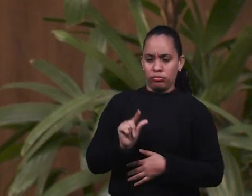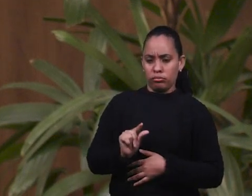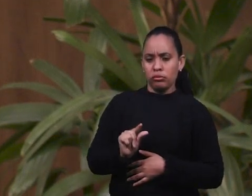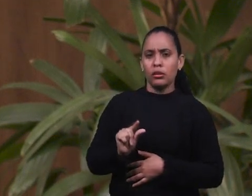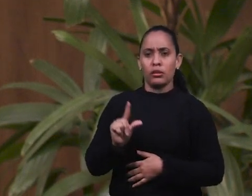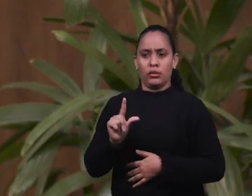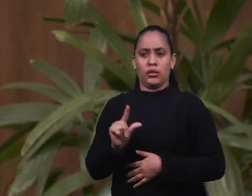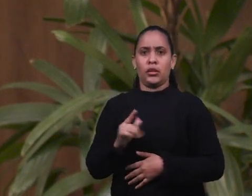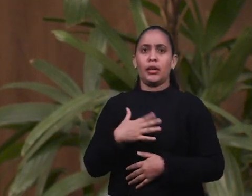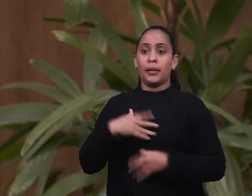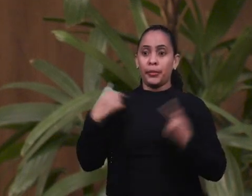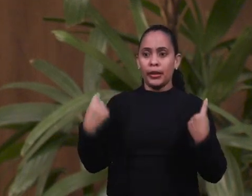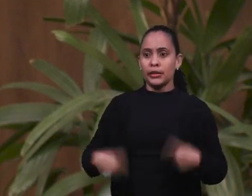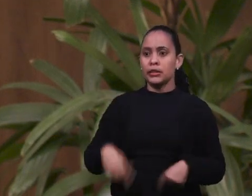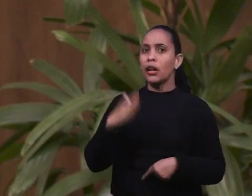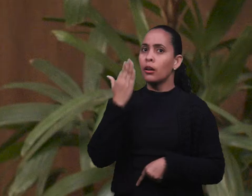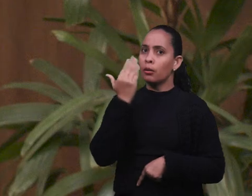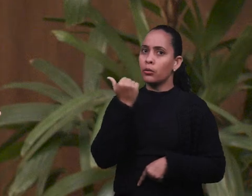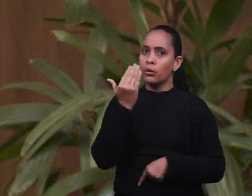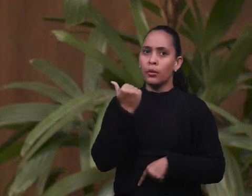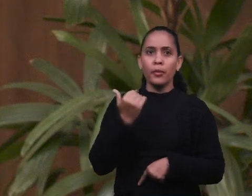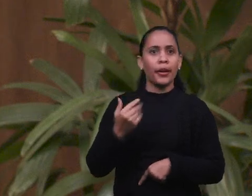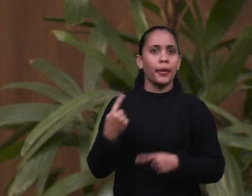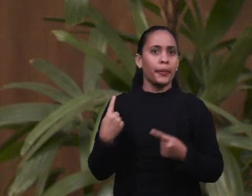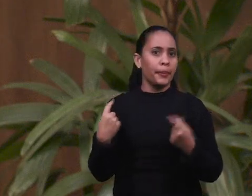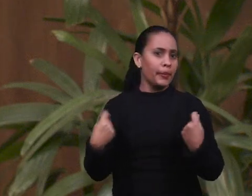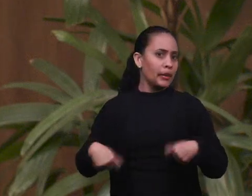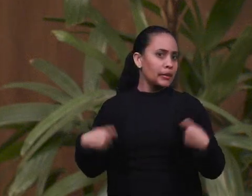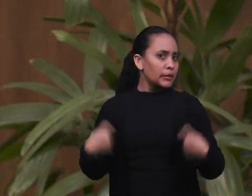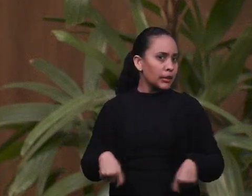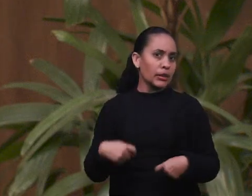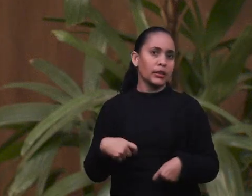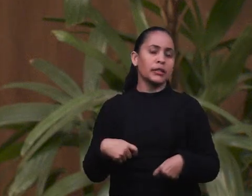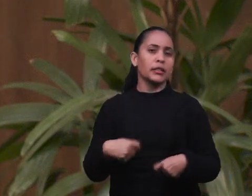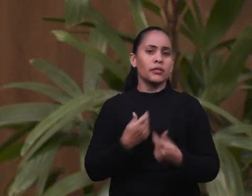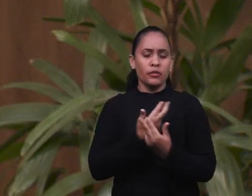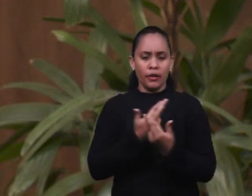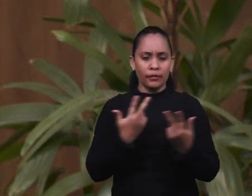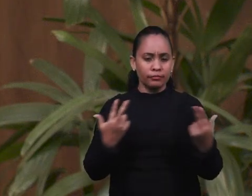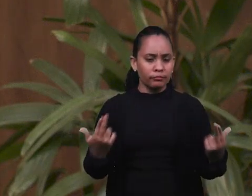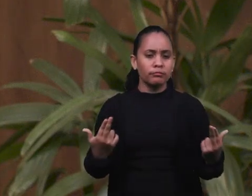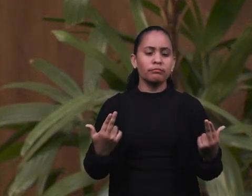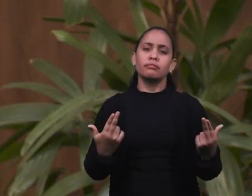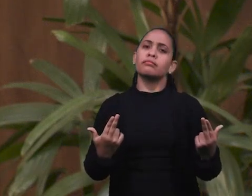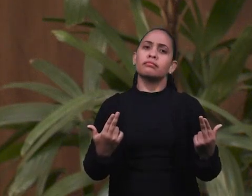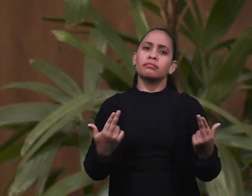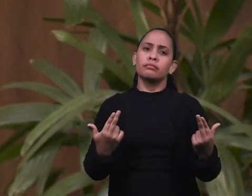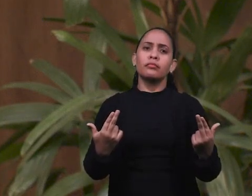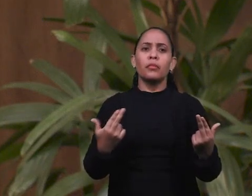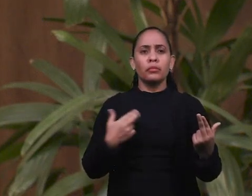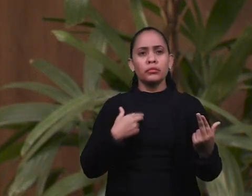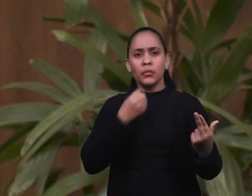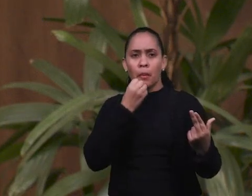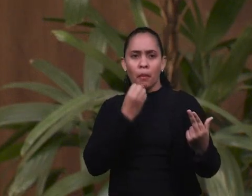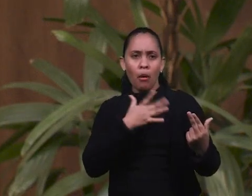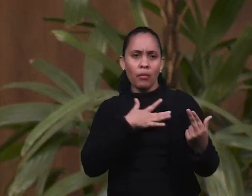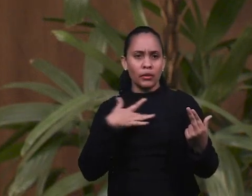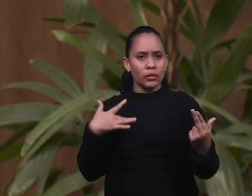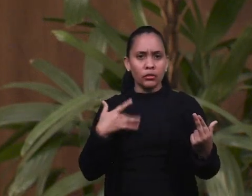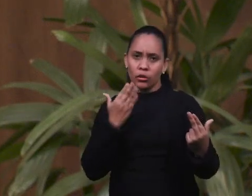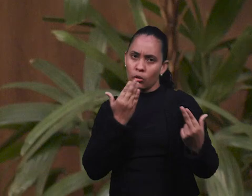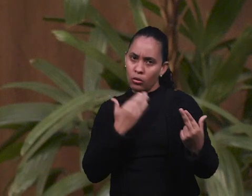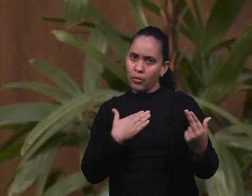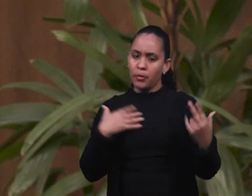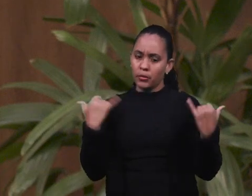ele coma, né? Para ele ter o aporte de nutrientes, de proteínas, de tudo, para ele ter uma vida saudável. Nosso objetivo é o emagrecimento